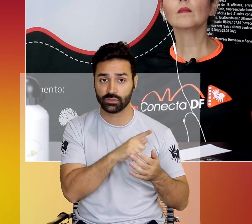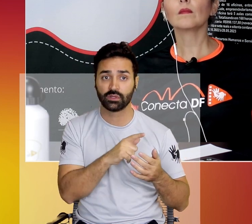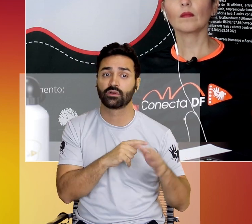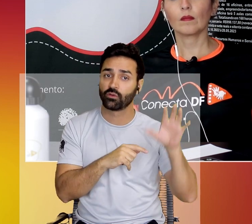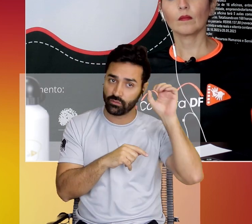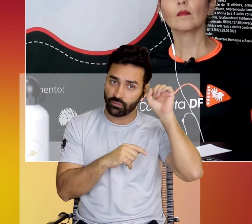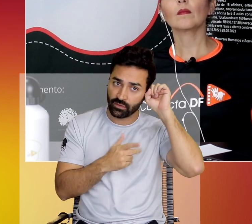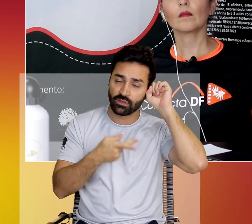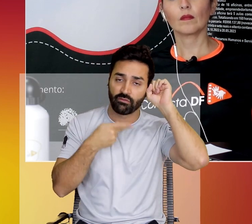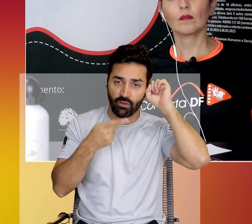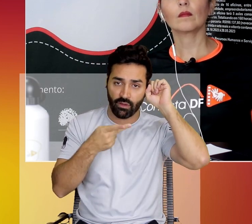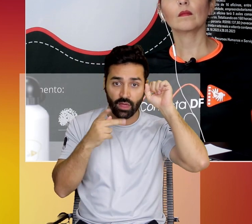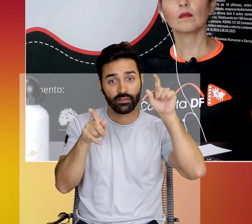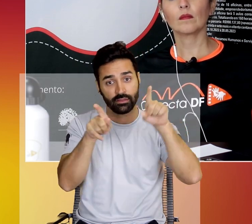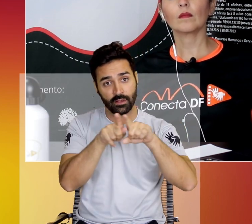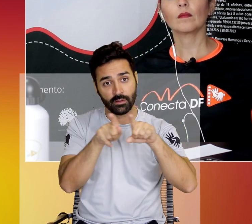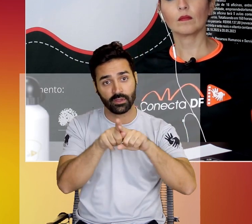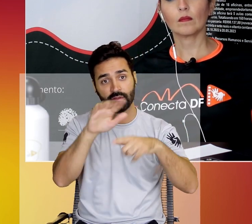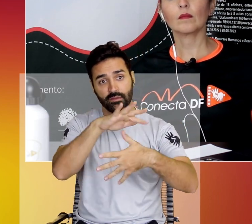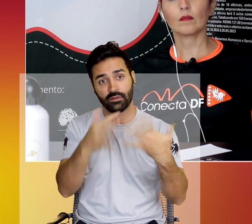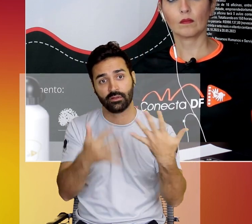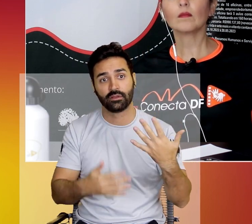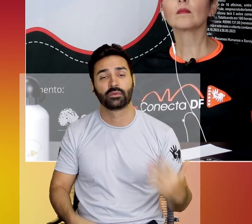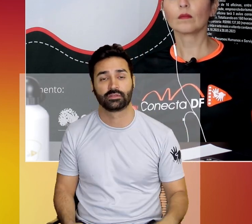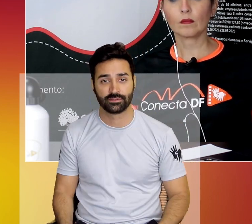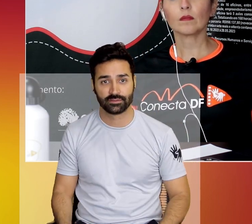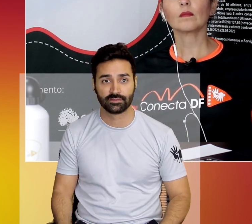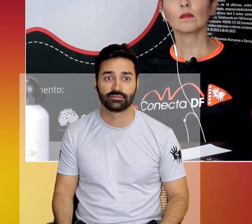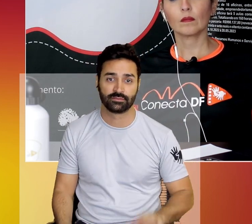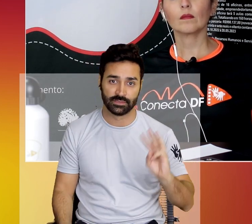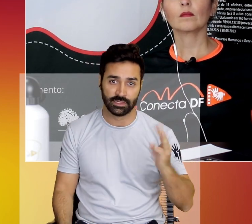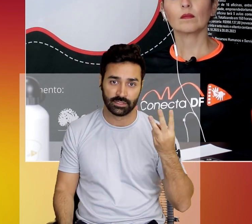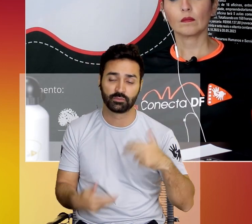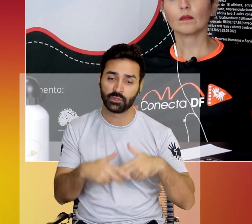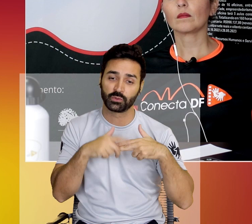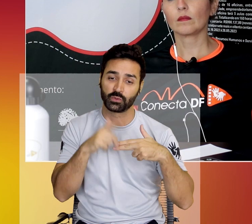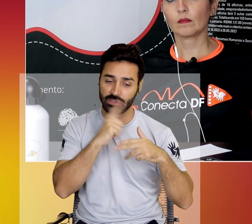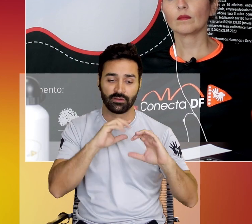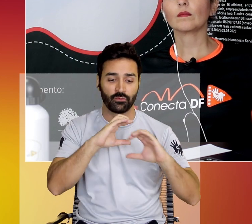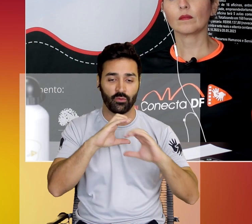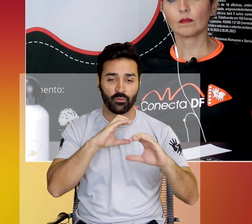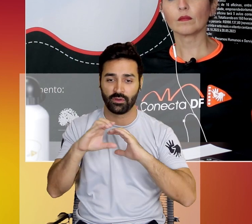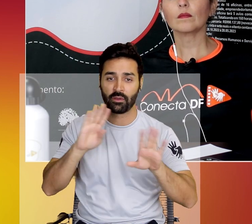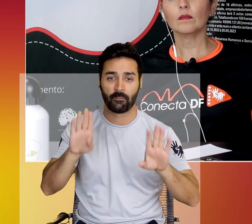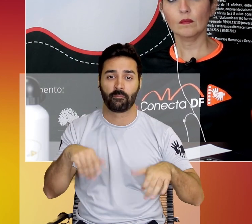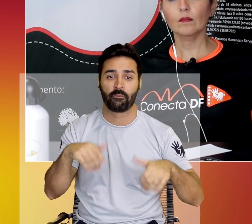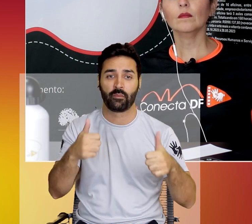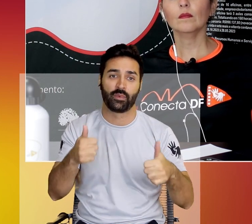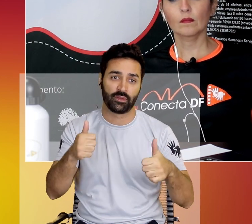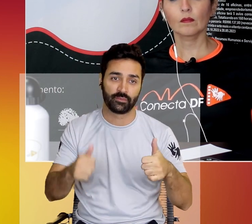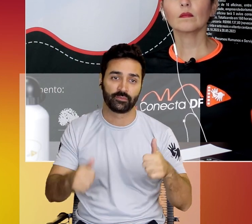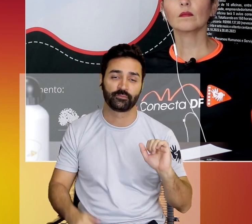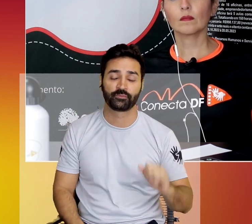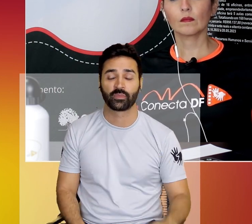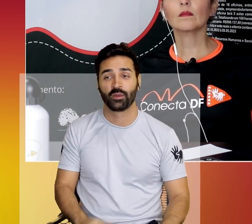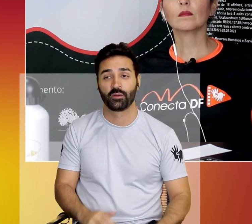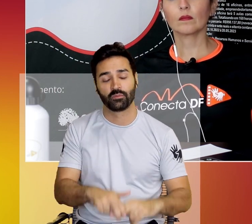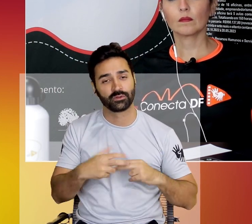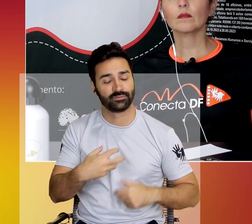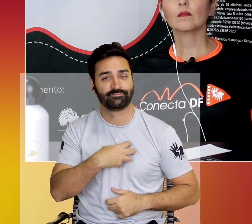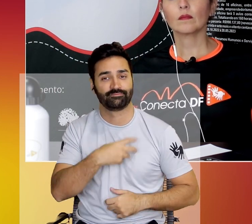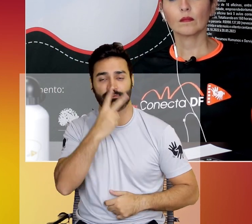falar, e ela sabe línguas de sinais, então, assim, ela consegue se comunicar dessas duas formas, né? E eu achei muito